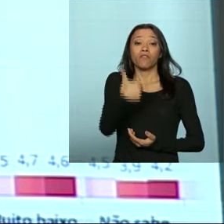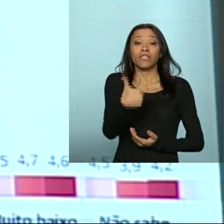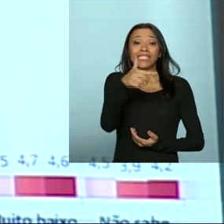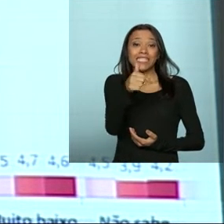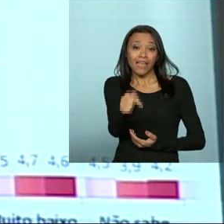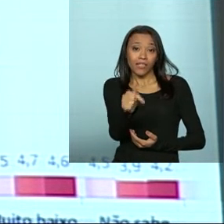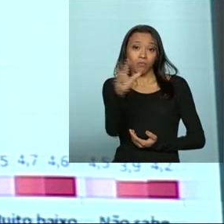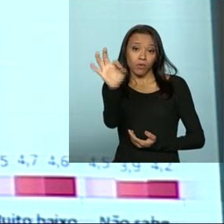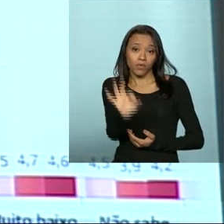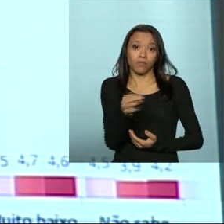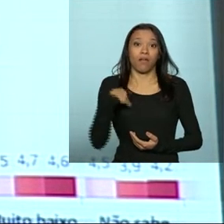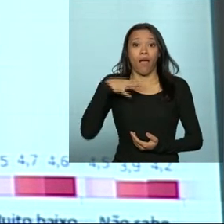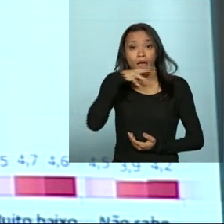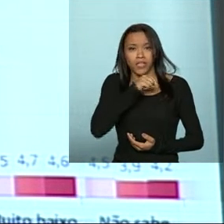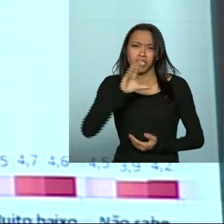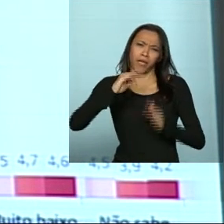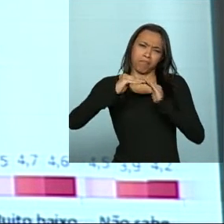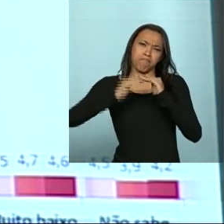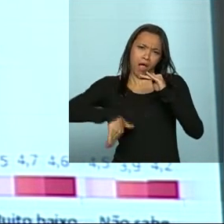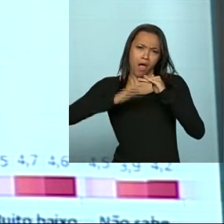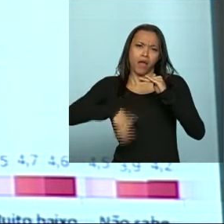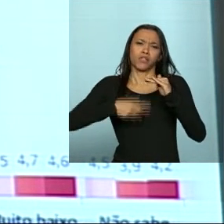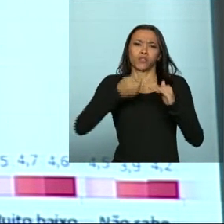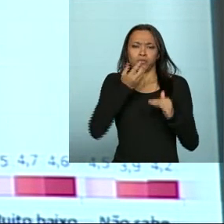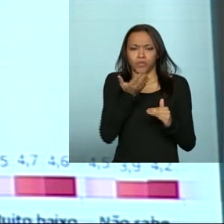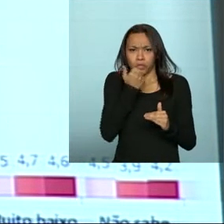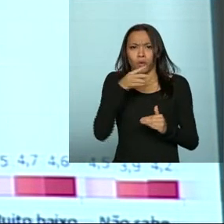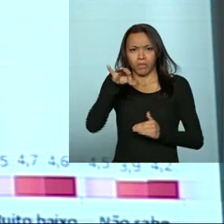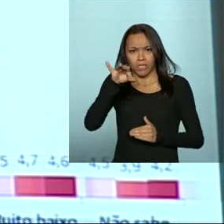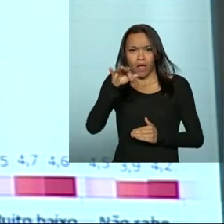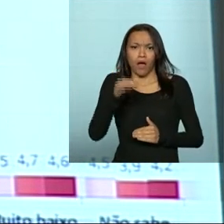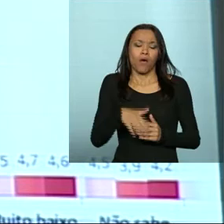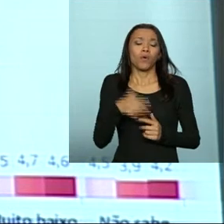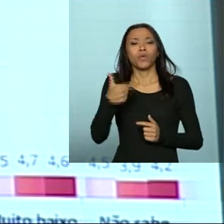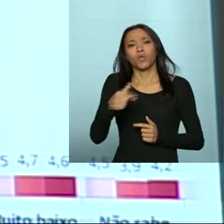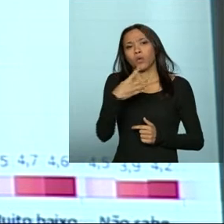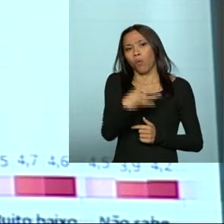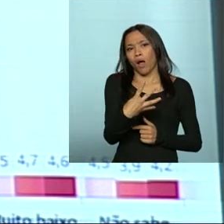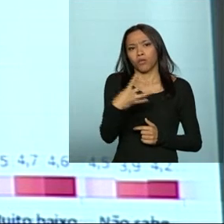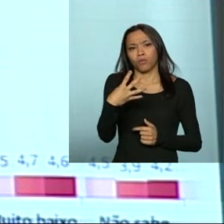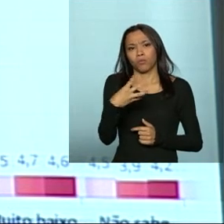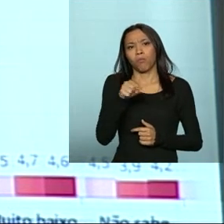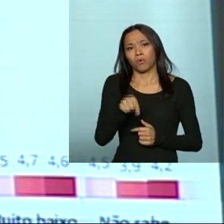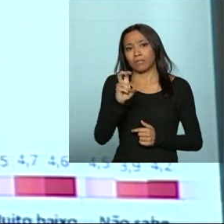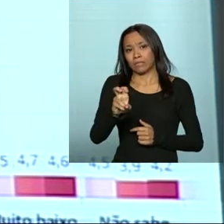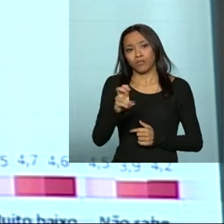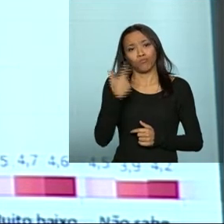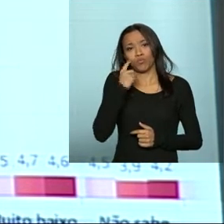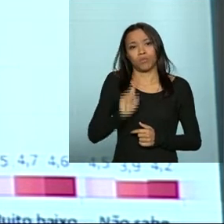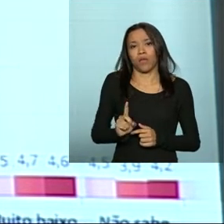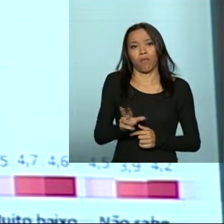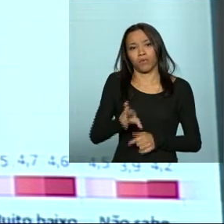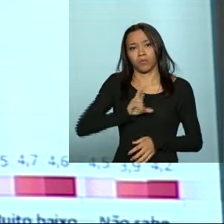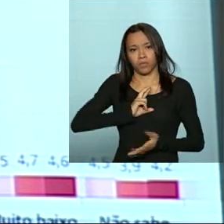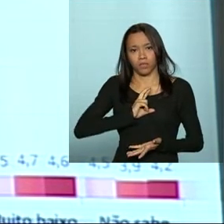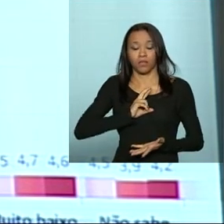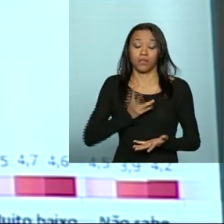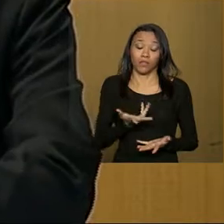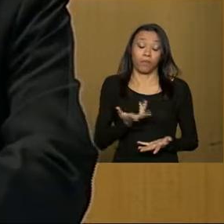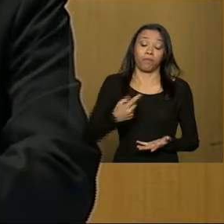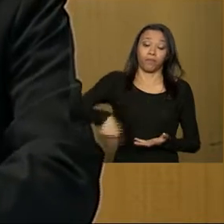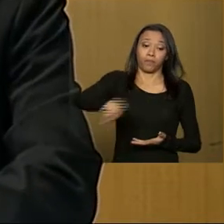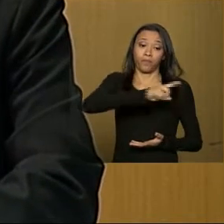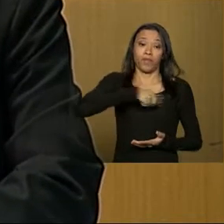27% acha que o consumo é baixo, muito baixo, 4,5%, e não sabe 4,5%. Ou seja, o brasileiro, em média, acha